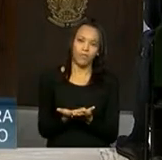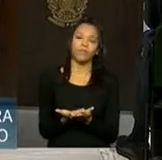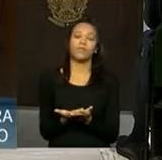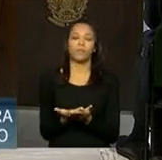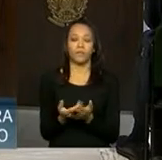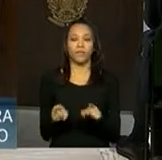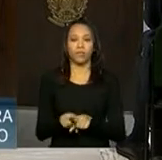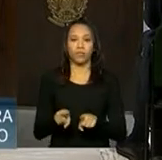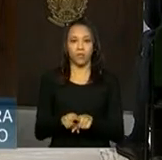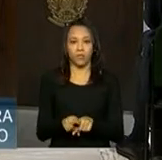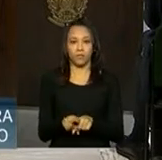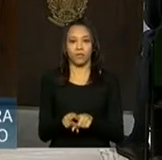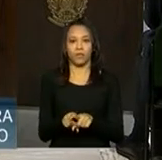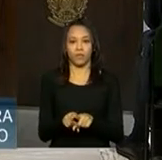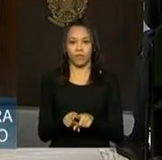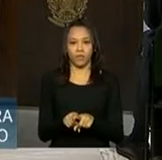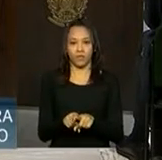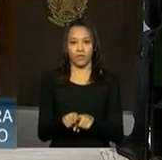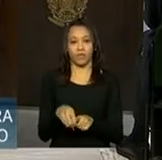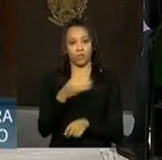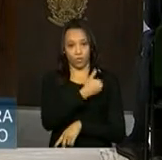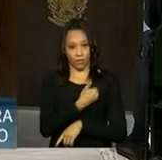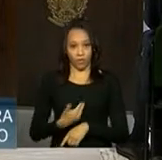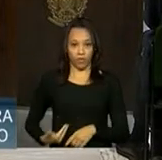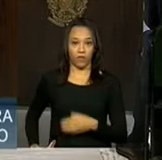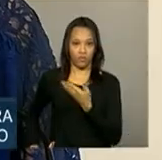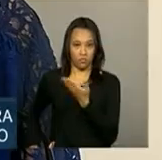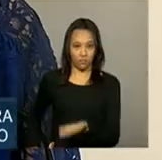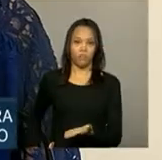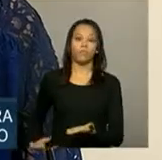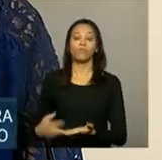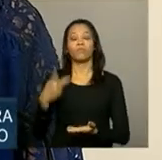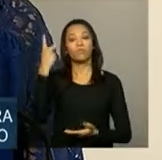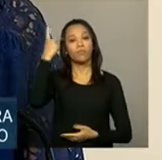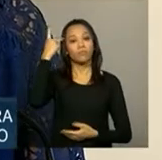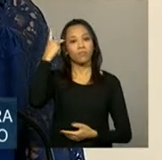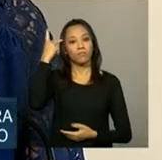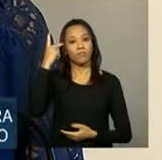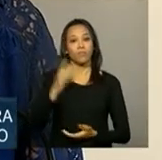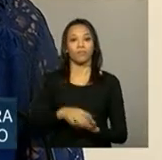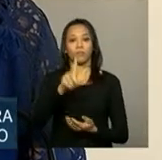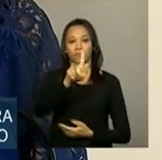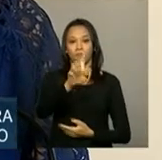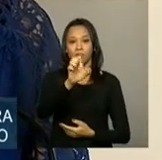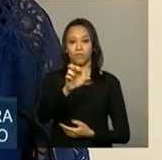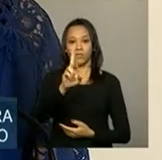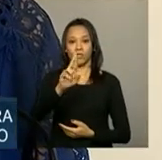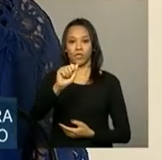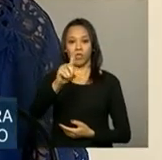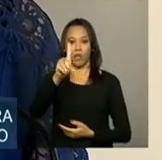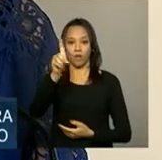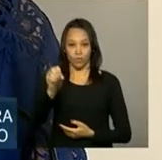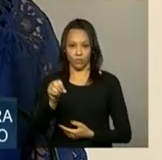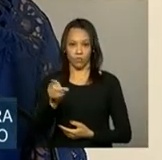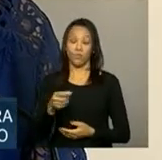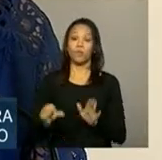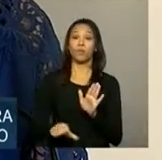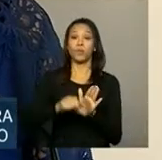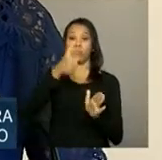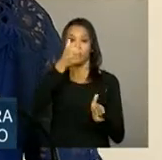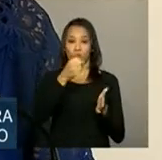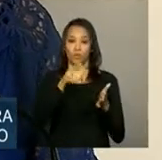do governador de São Paulo Geraldo Alckmin o primeiro contrato Eu